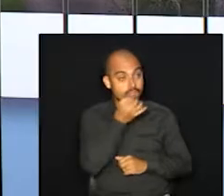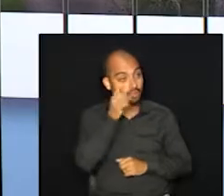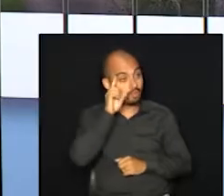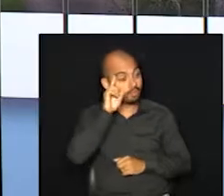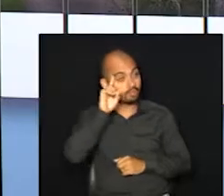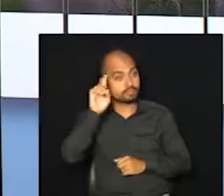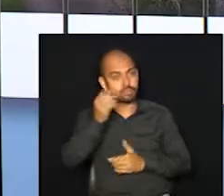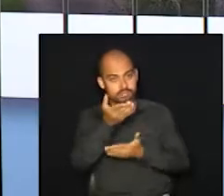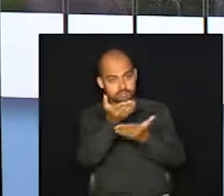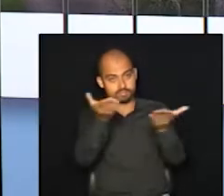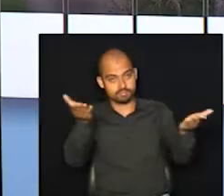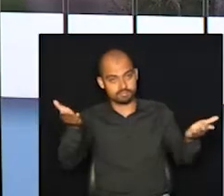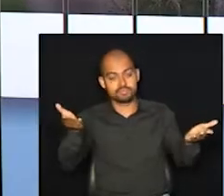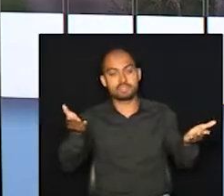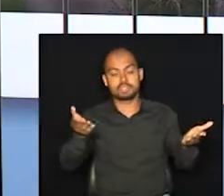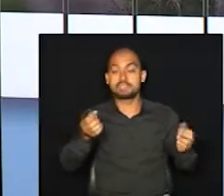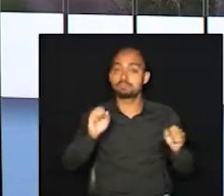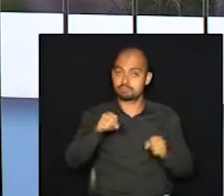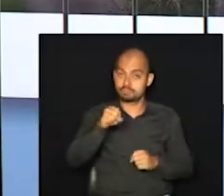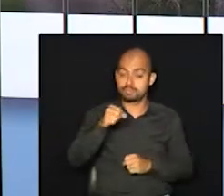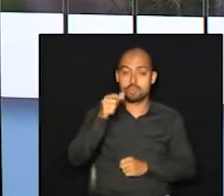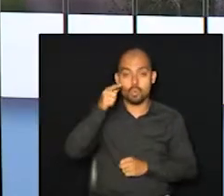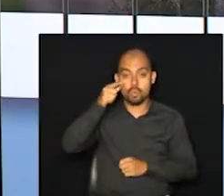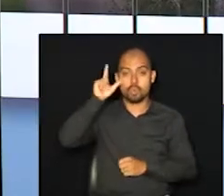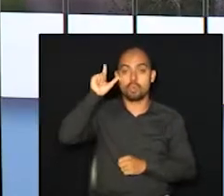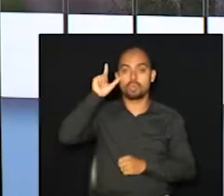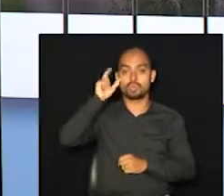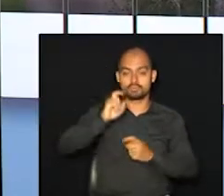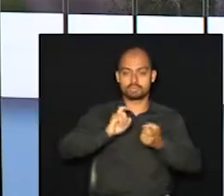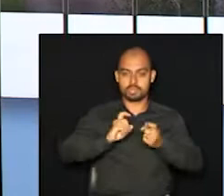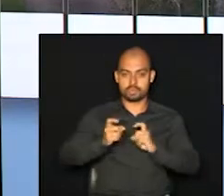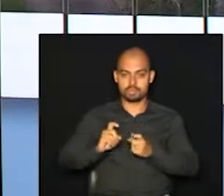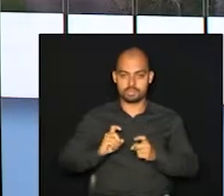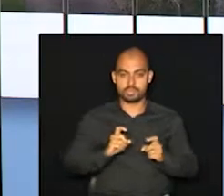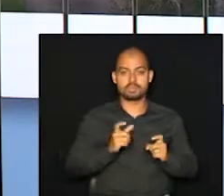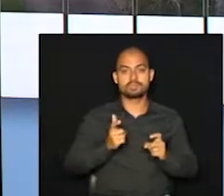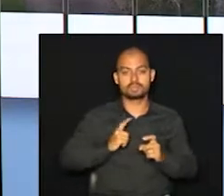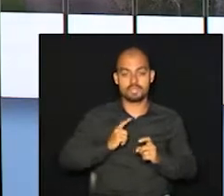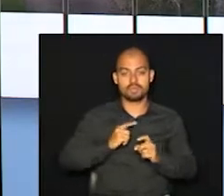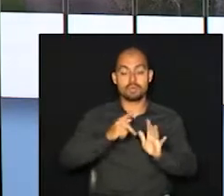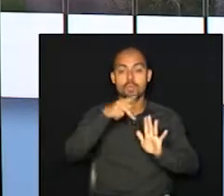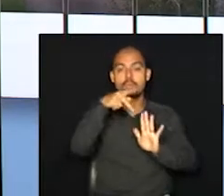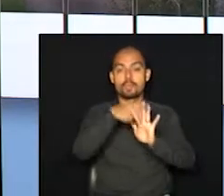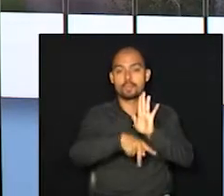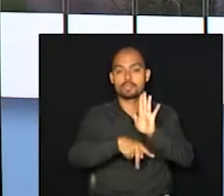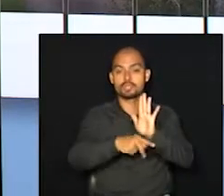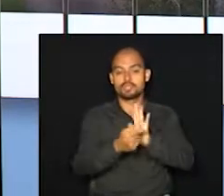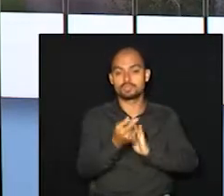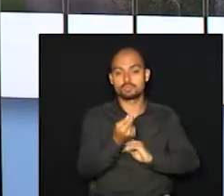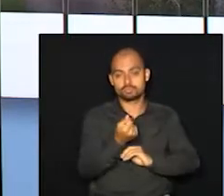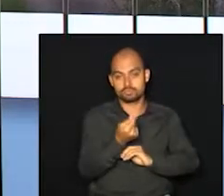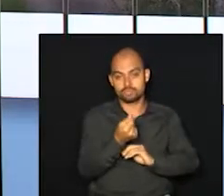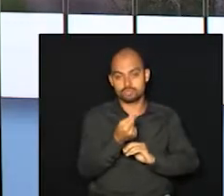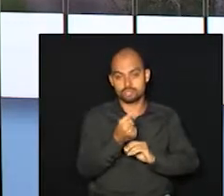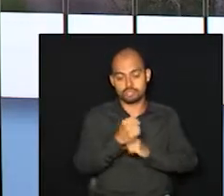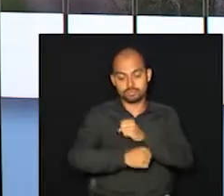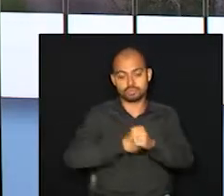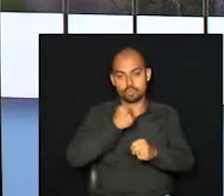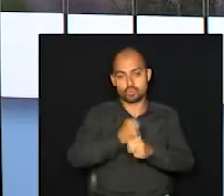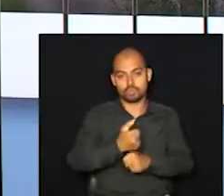dia a você de casa. Isso, ontem nós tivemos reuniões extraordinárias e o projeto do orçamento do município para o ano